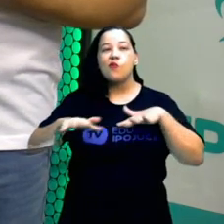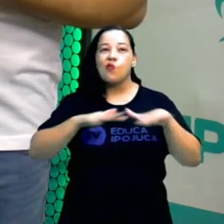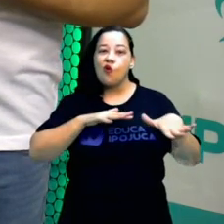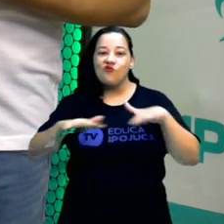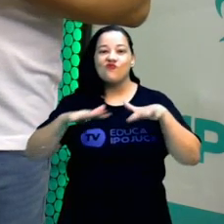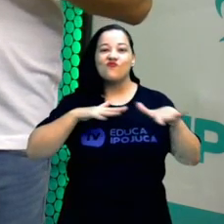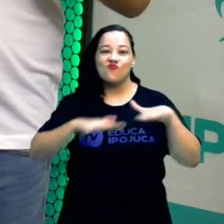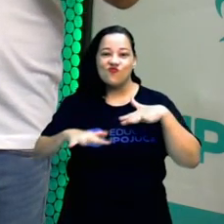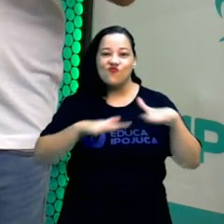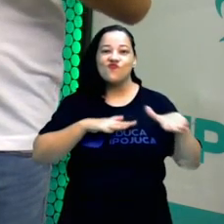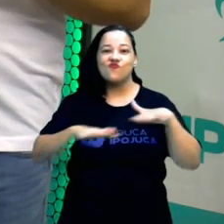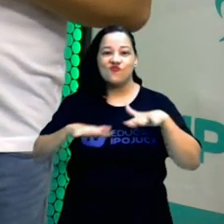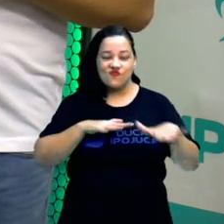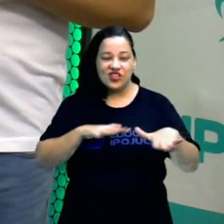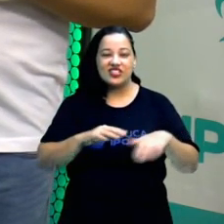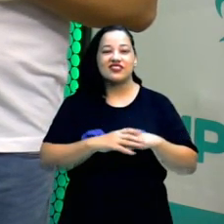movimentos,